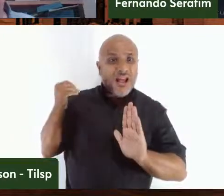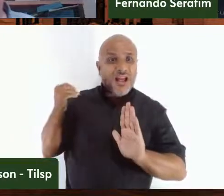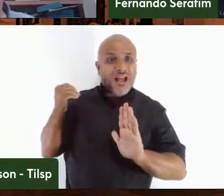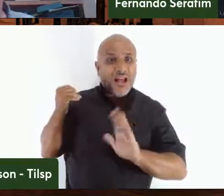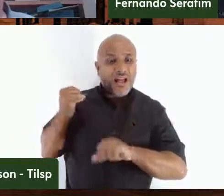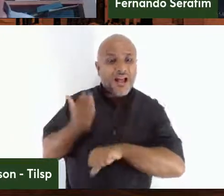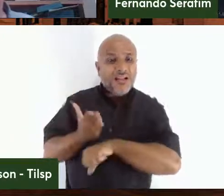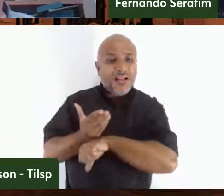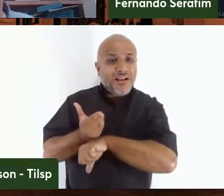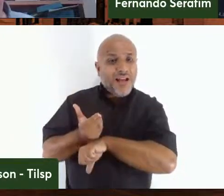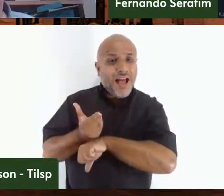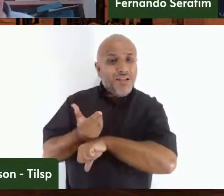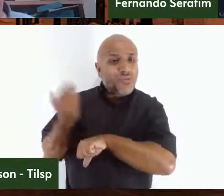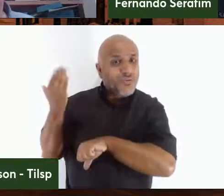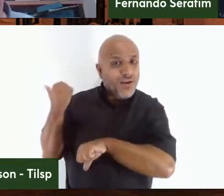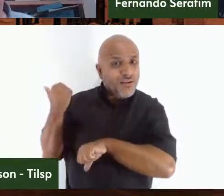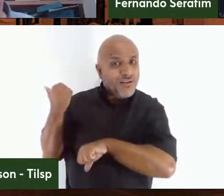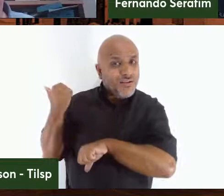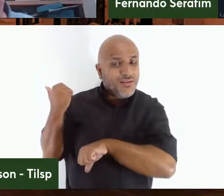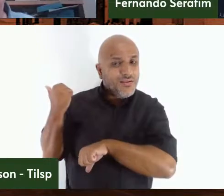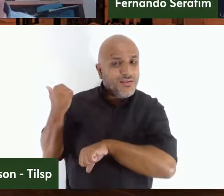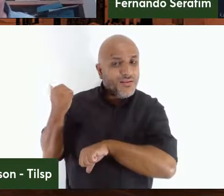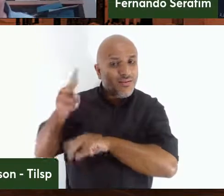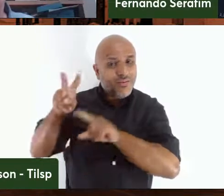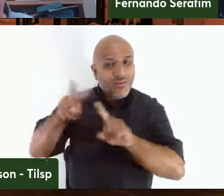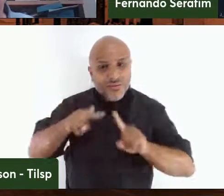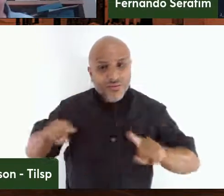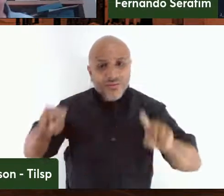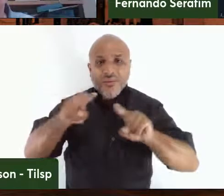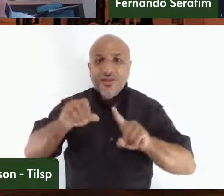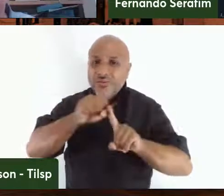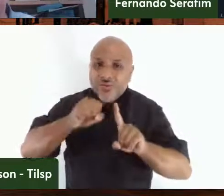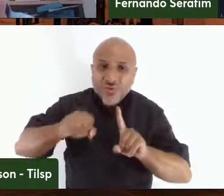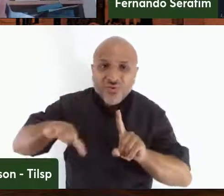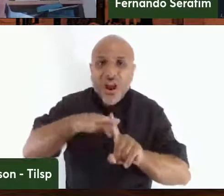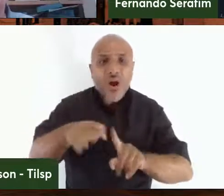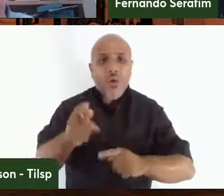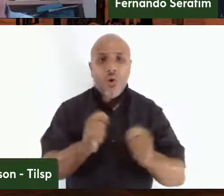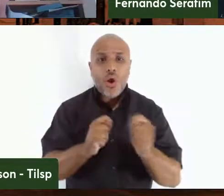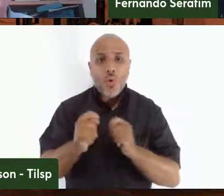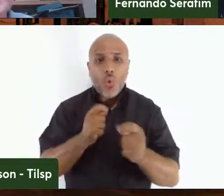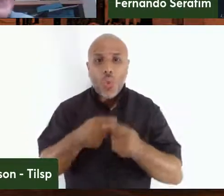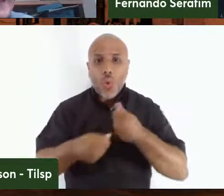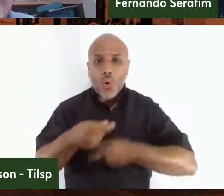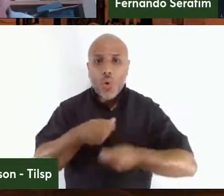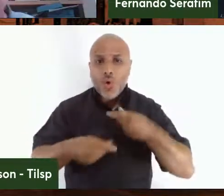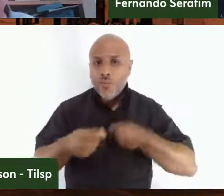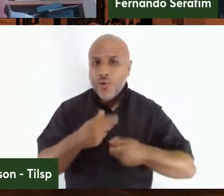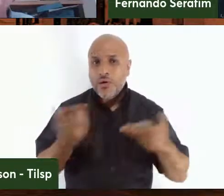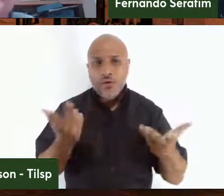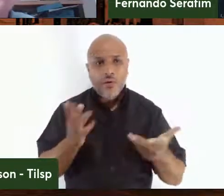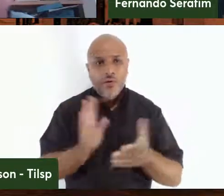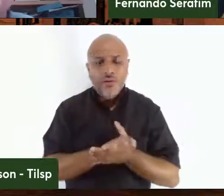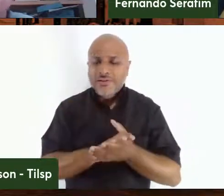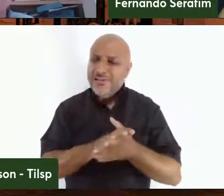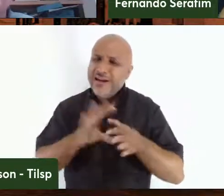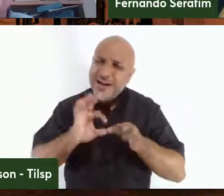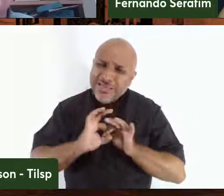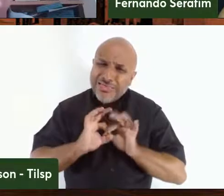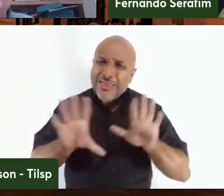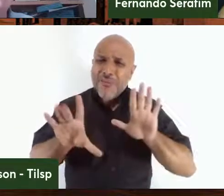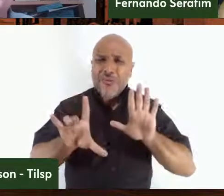atrasado do ponto de vista social, do ponto de vista econômico, do ponto de vista da democracia,